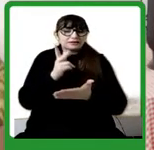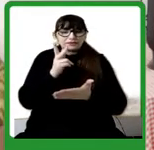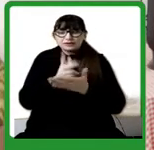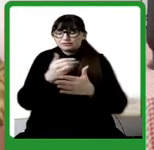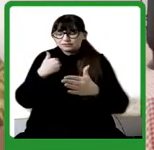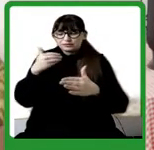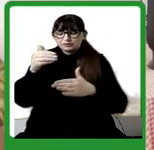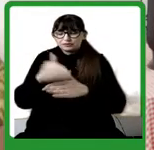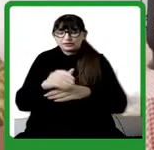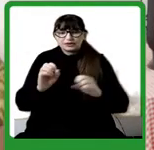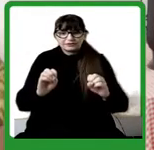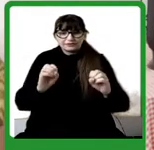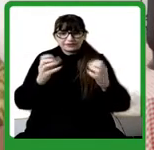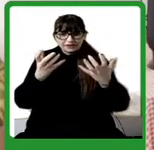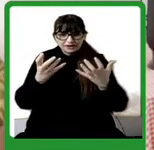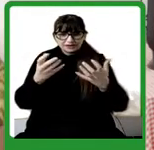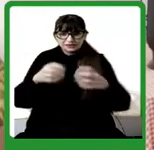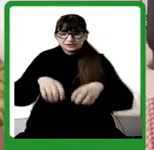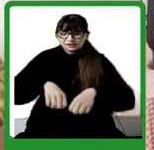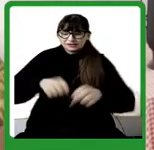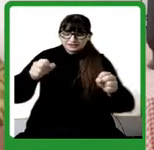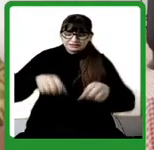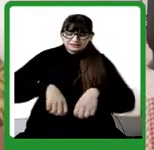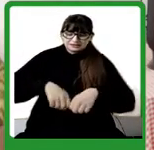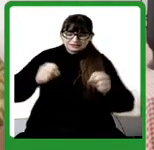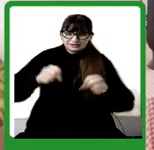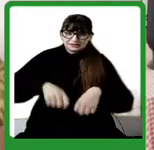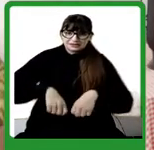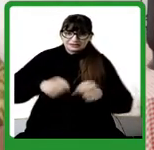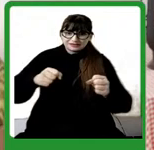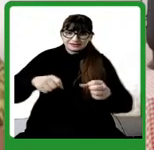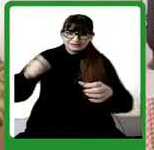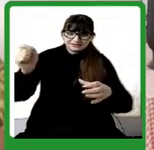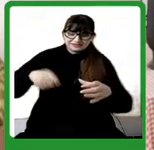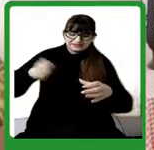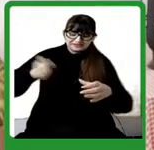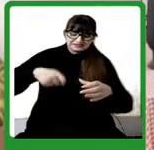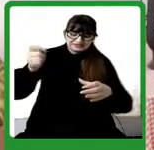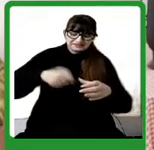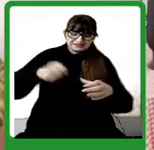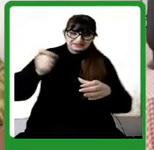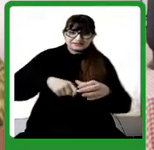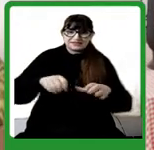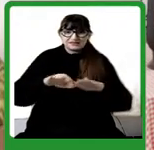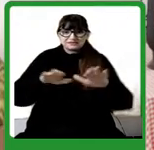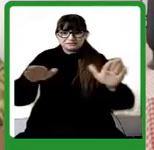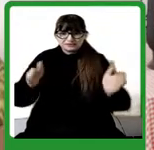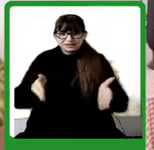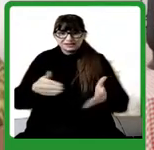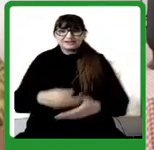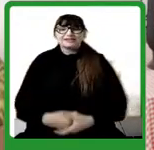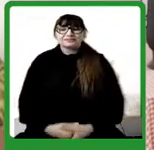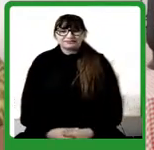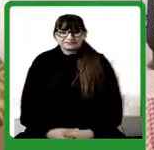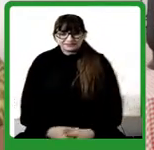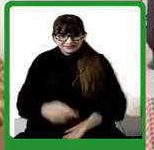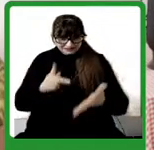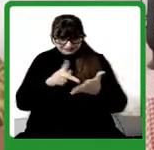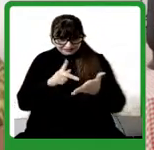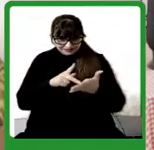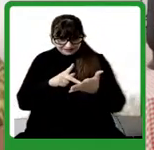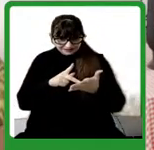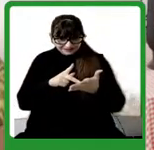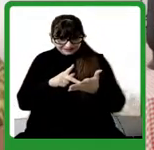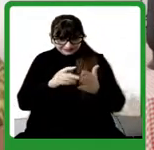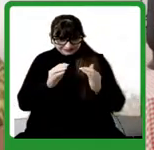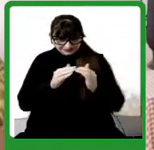rasgando o papel das mesas. Eu não pegava o palito e ficava furando o papel das mesas assim, ó. É ou não é verdade? É verdade. Concorda comigo? Sim,